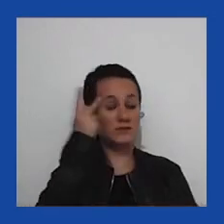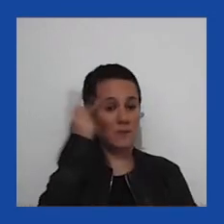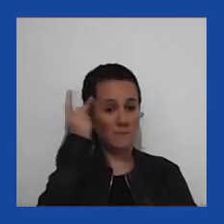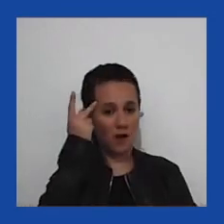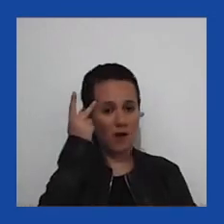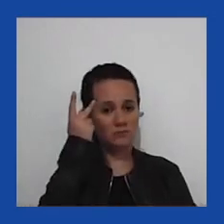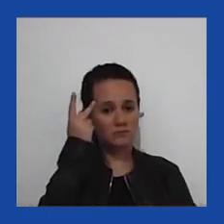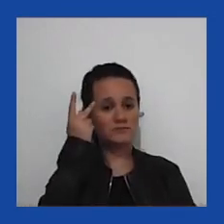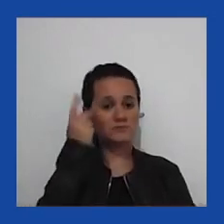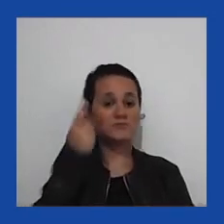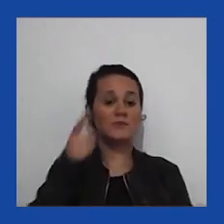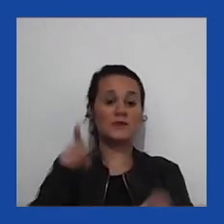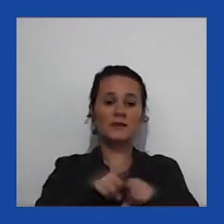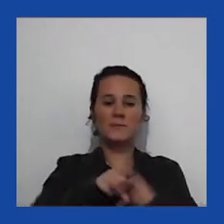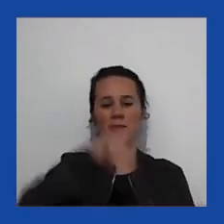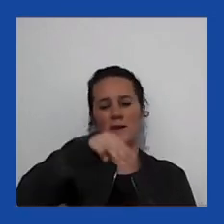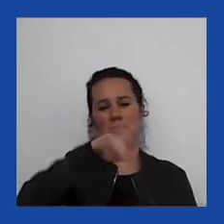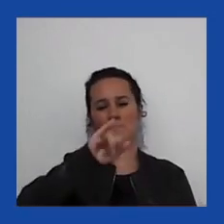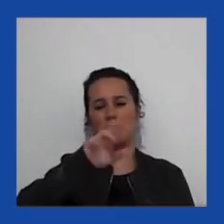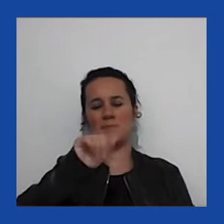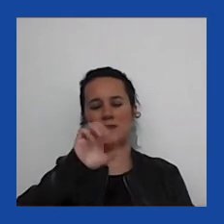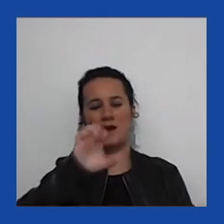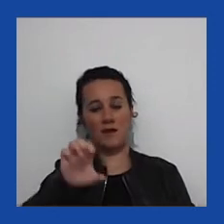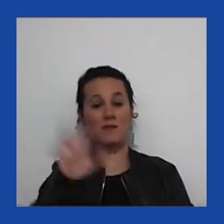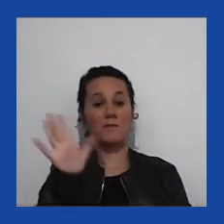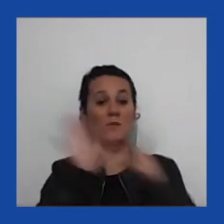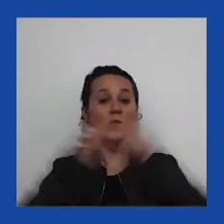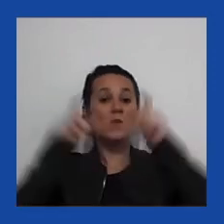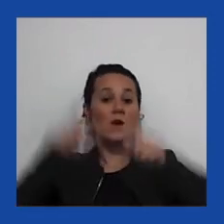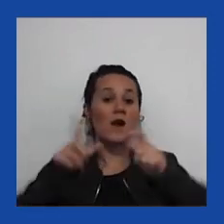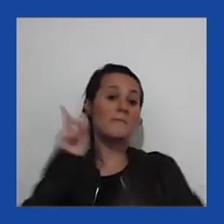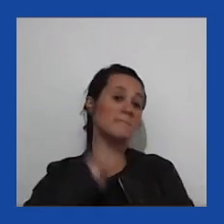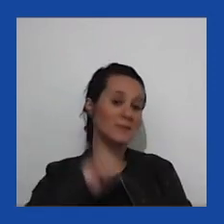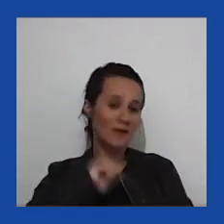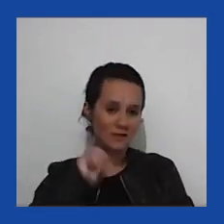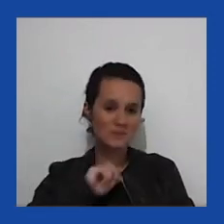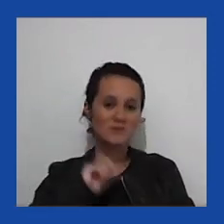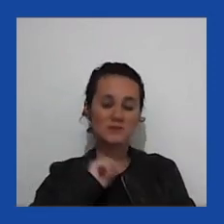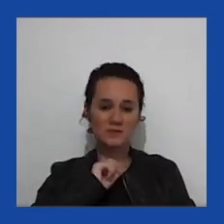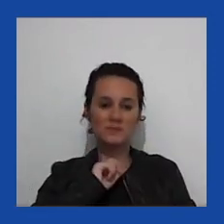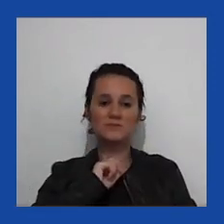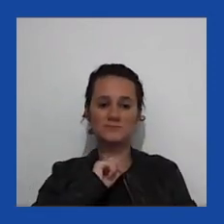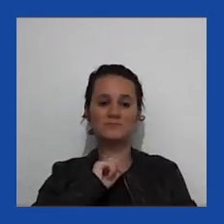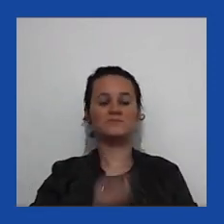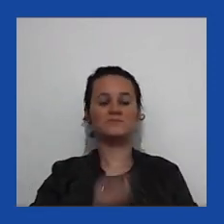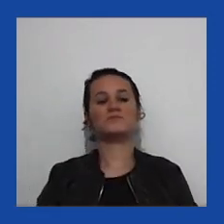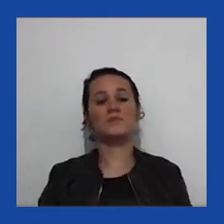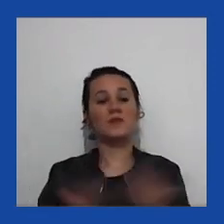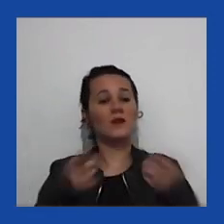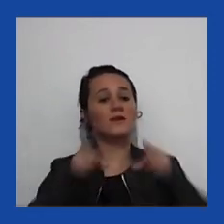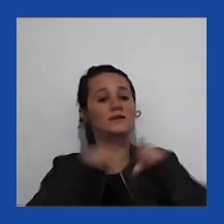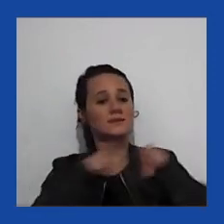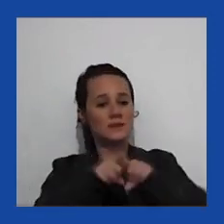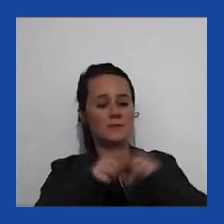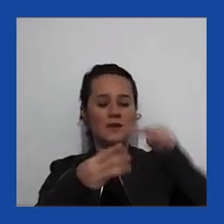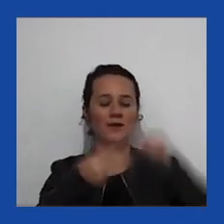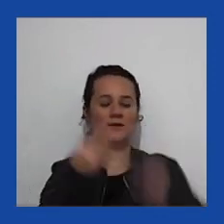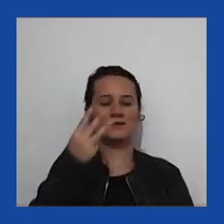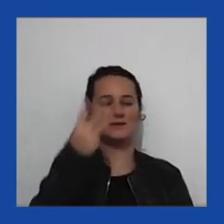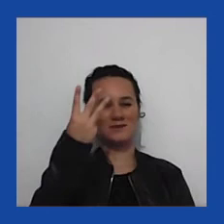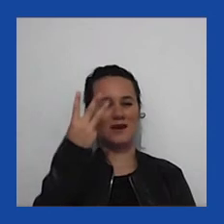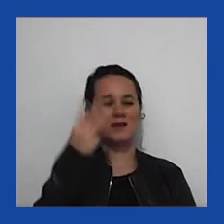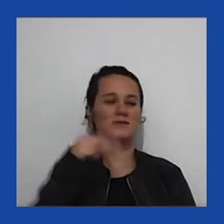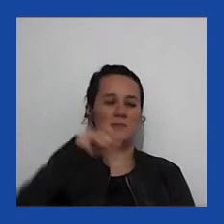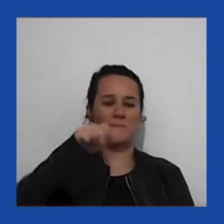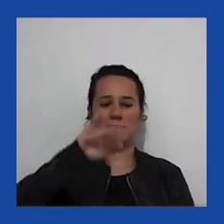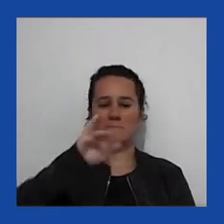em Miraí, na zona da Mata Mineira, copatrocinada pela CBA, Companhia Brasileira de Alumínio, e também em Três Marias, no noroeste de